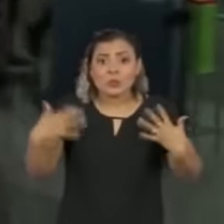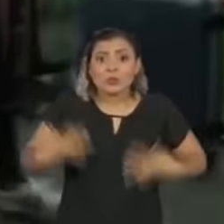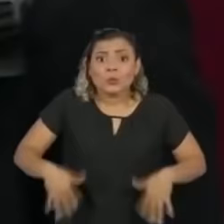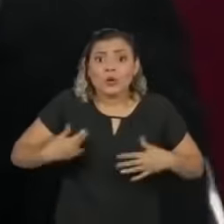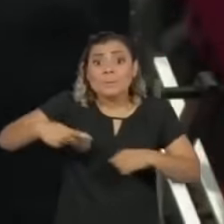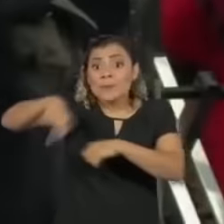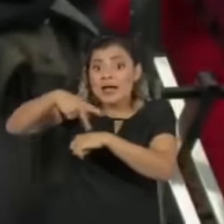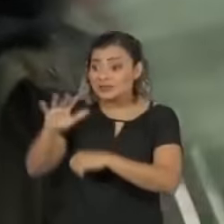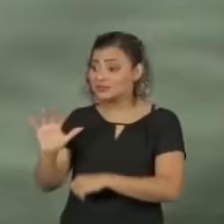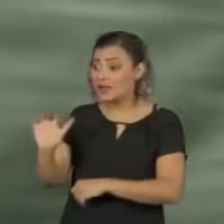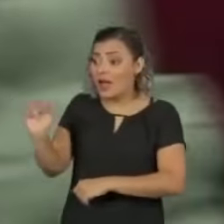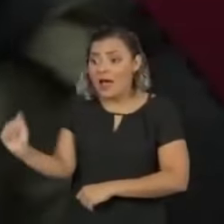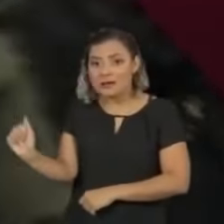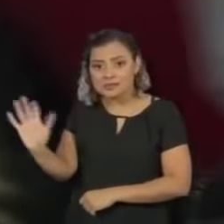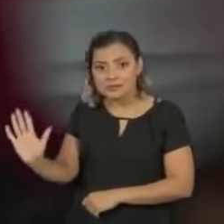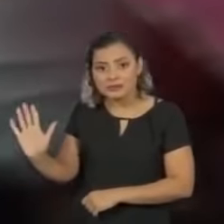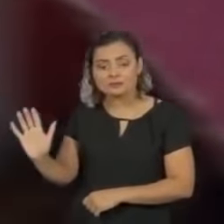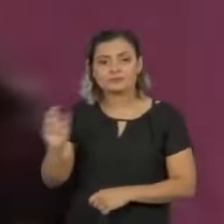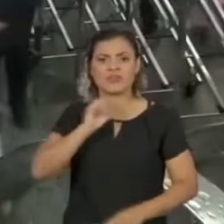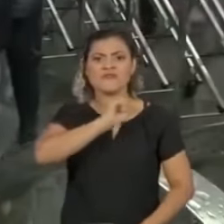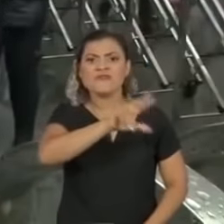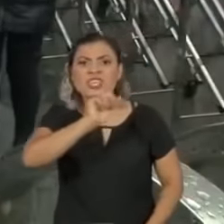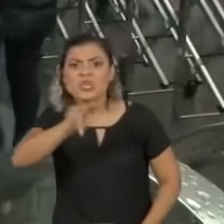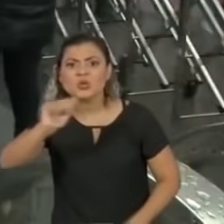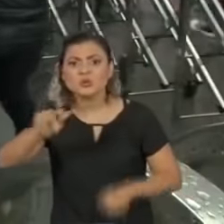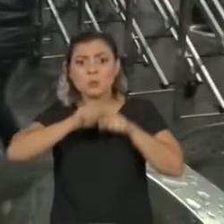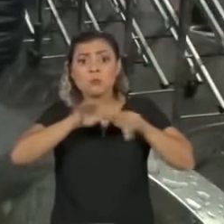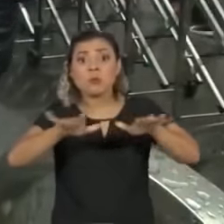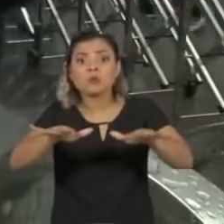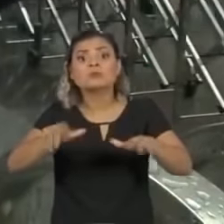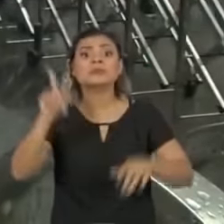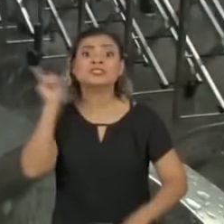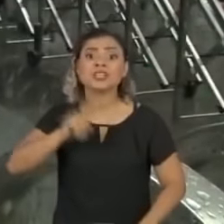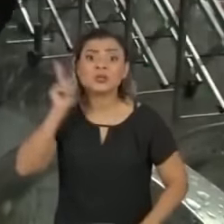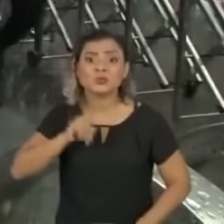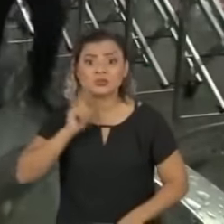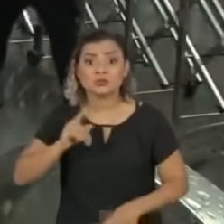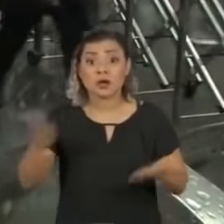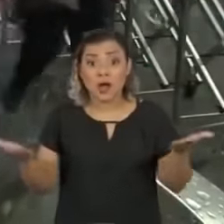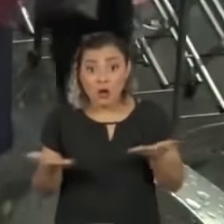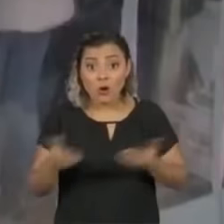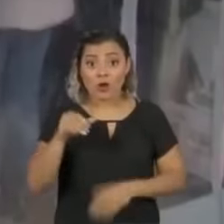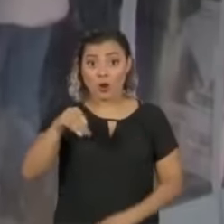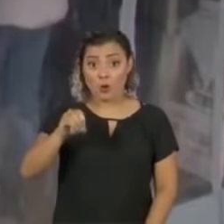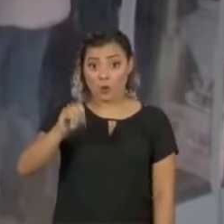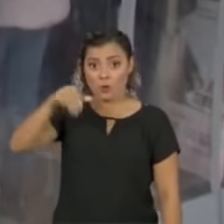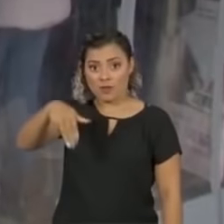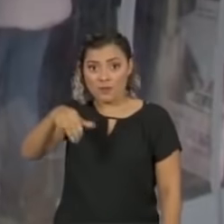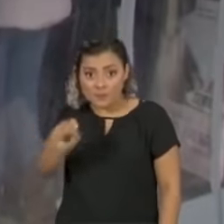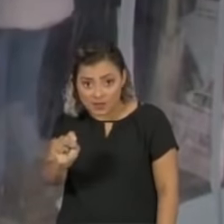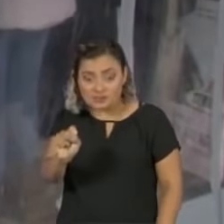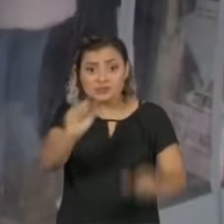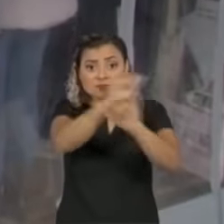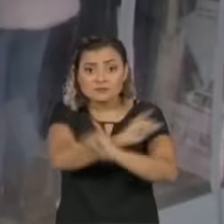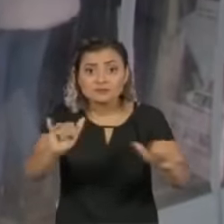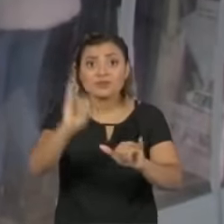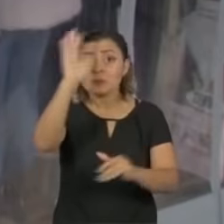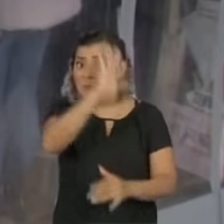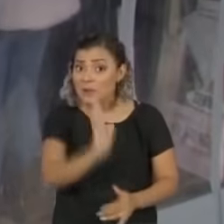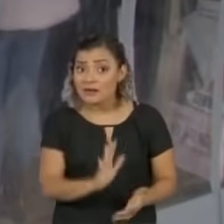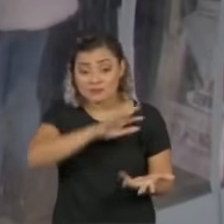países asiáticos, o coronavírus chega aos Estados Unidos. A Organização Mundial da Saúde estuda declarar